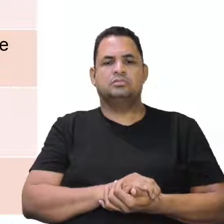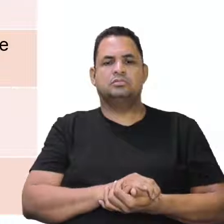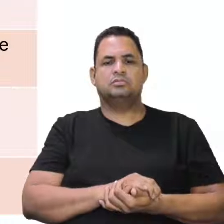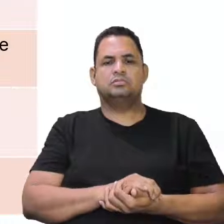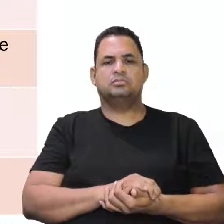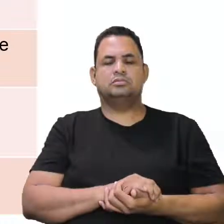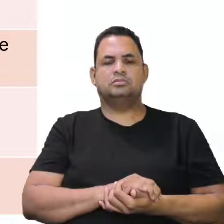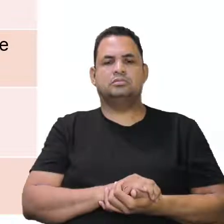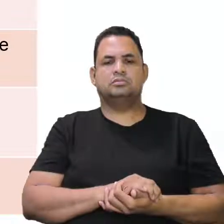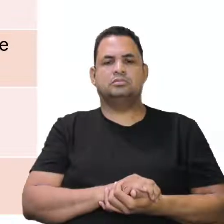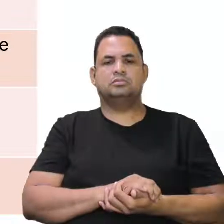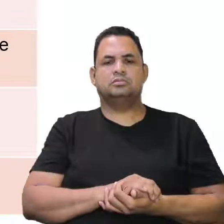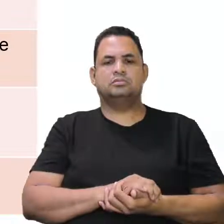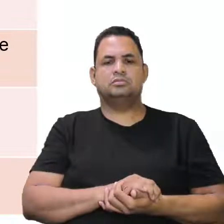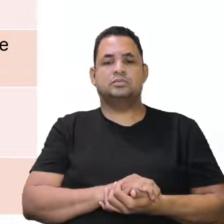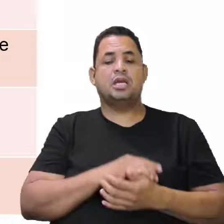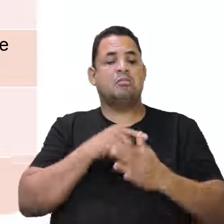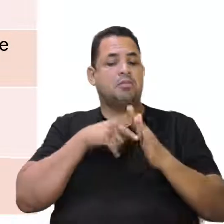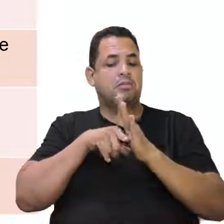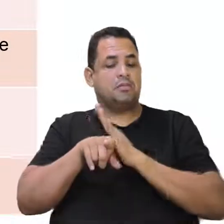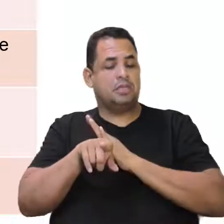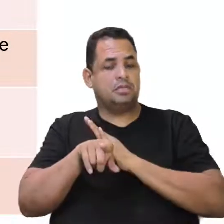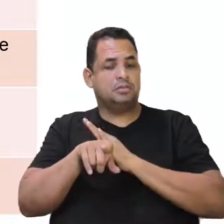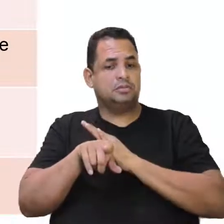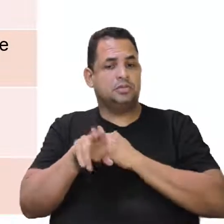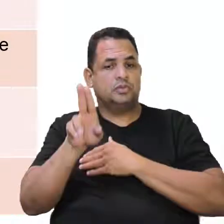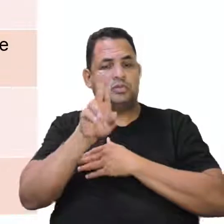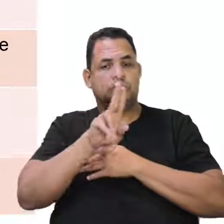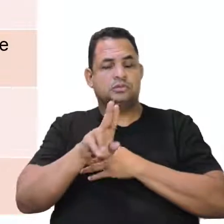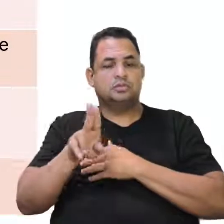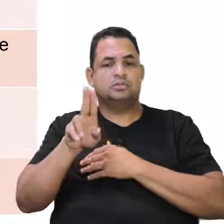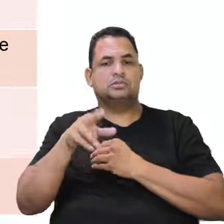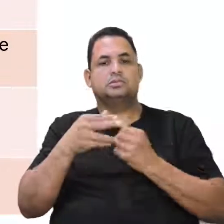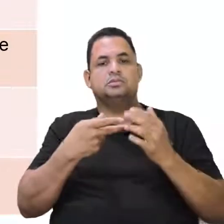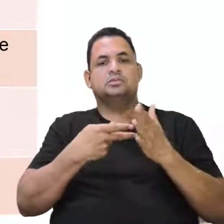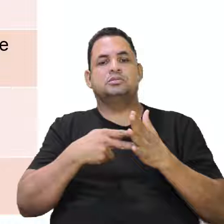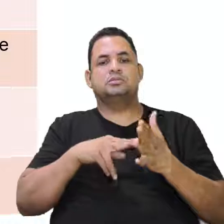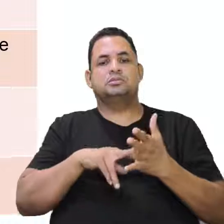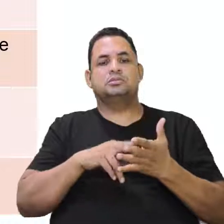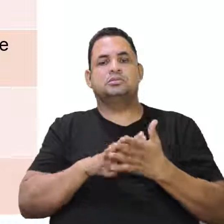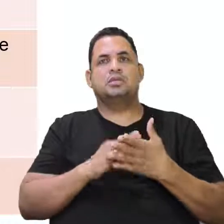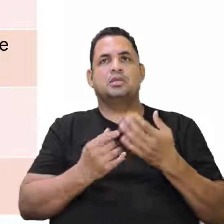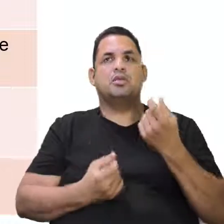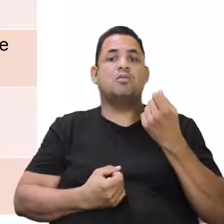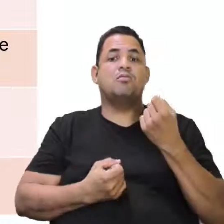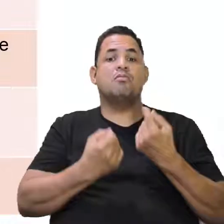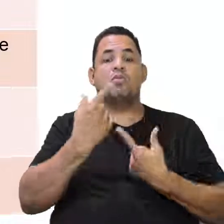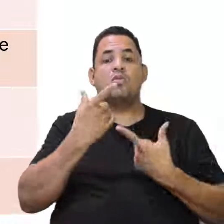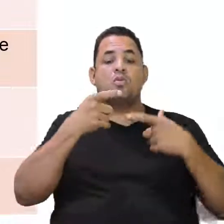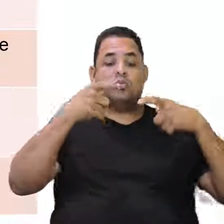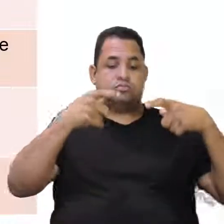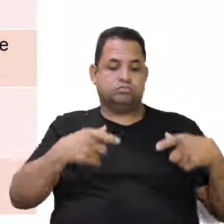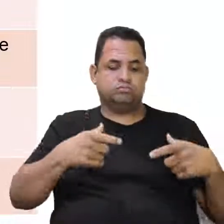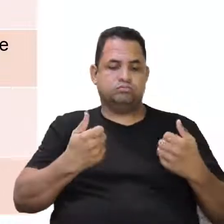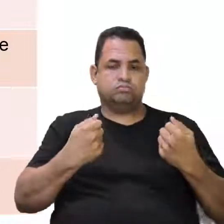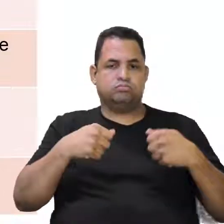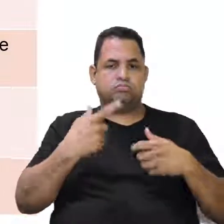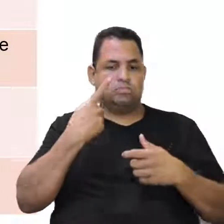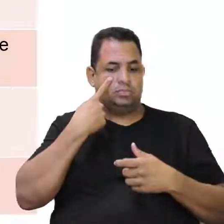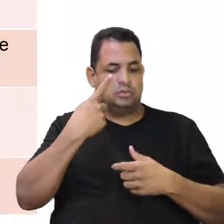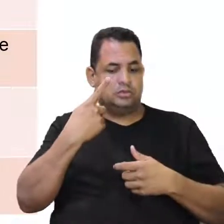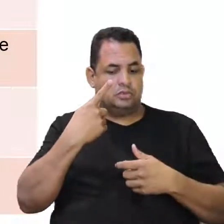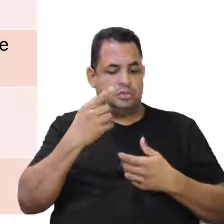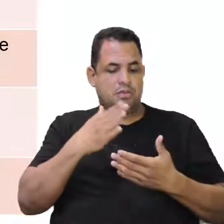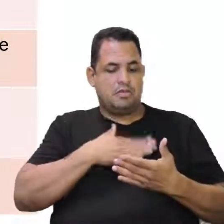books anywhere? Agora é uma pergunta e eu vou usar o anywhere no sentido de algum lugar. Você pode ver os